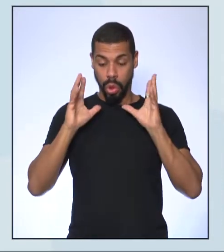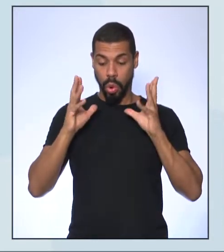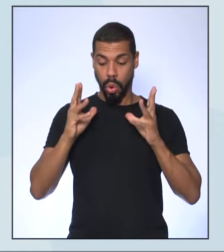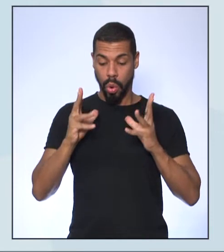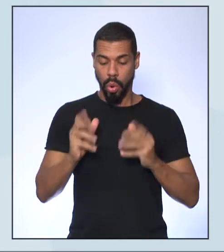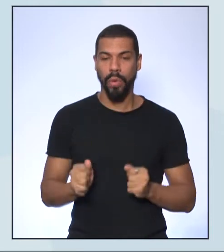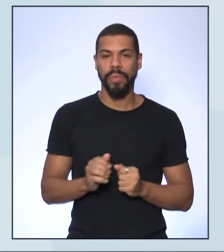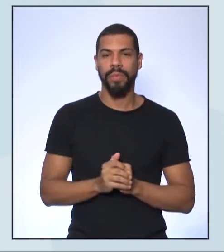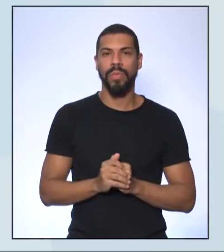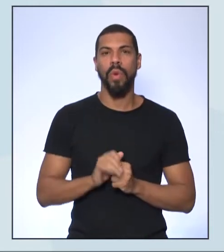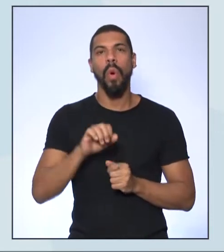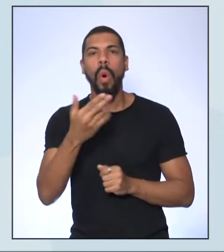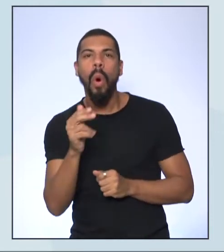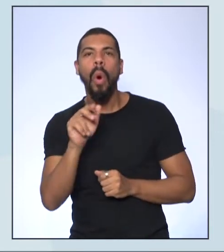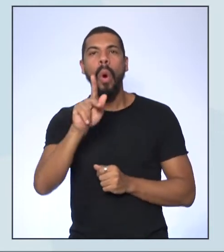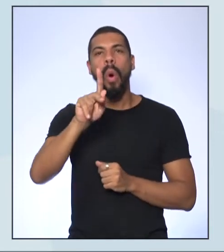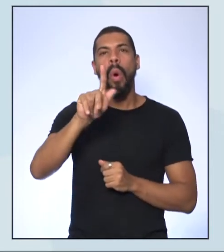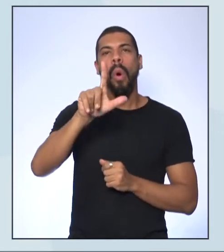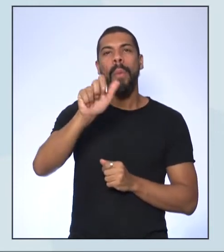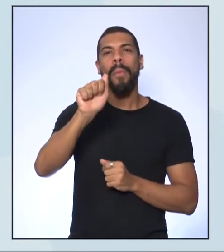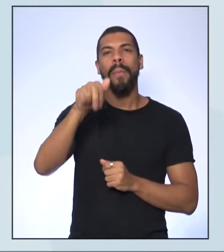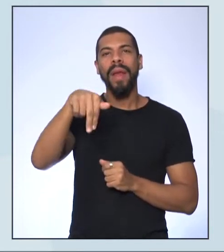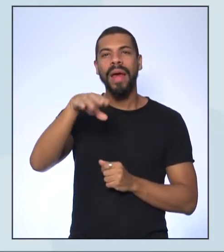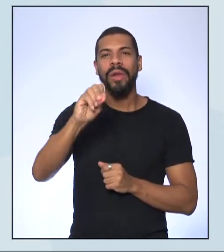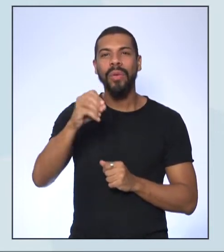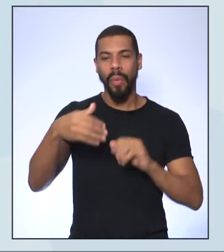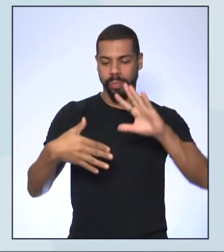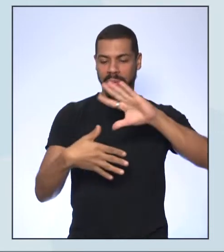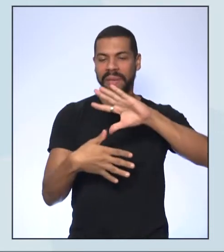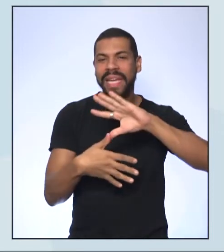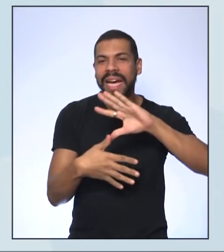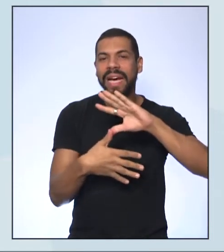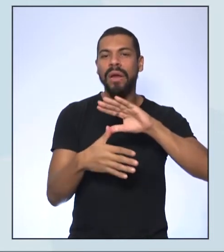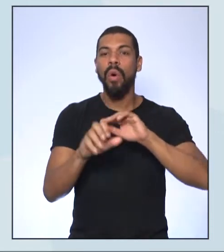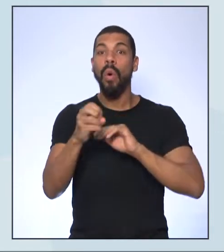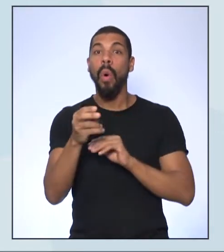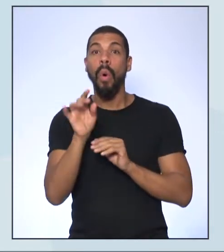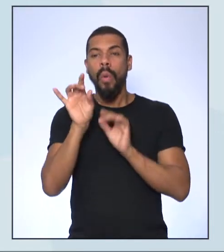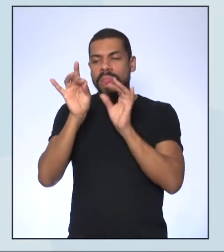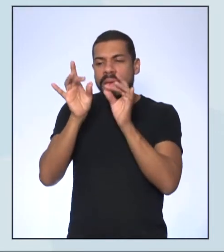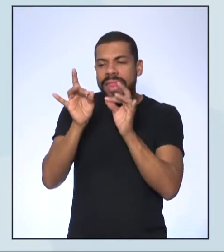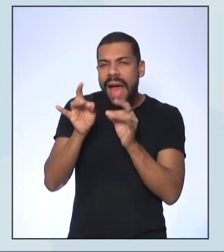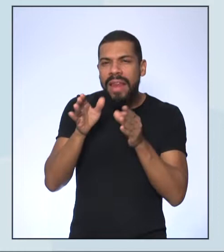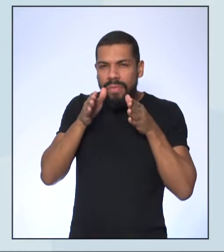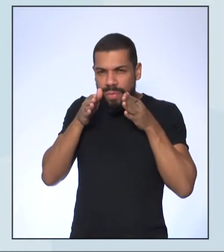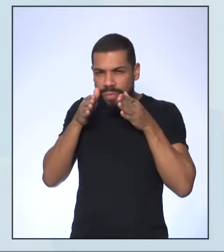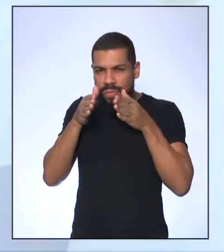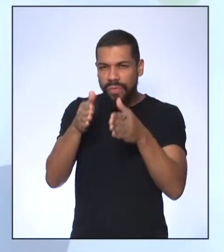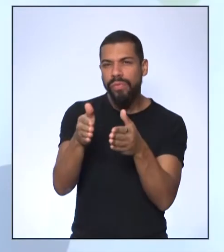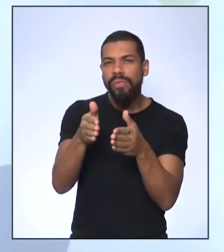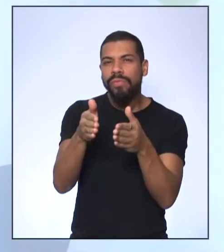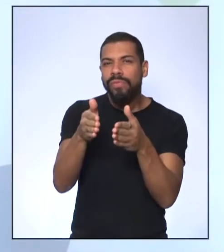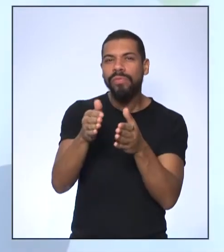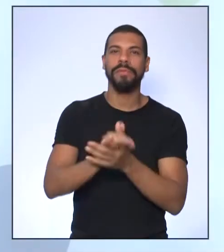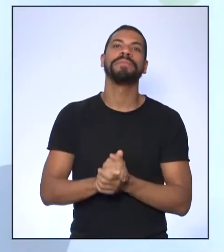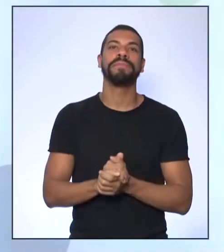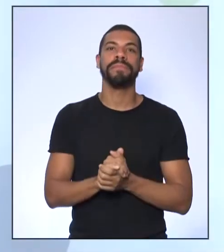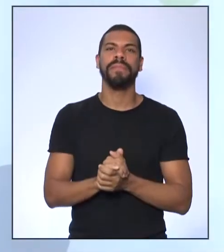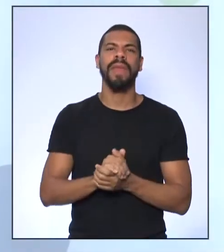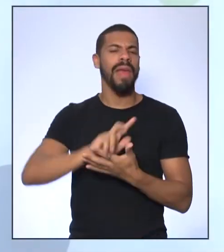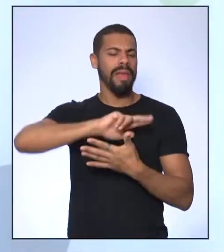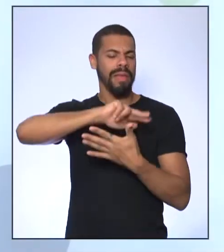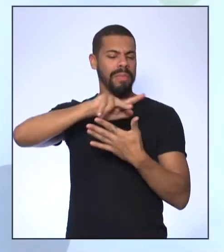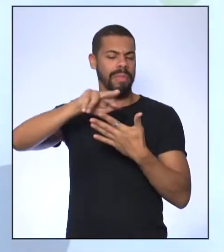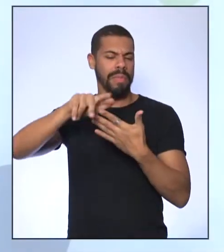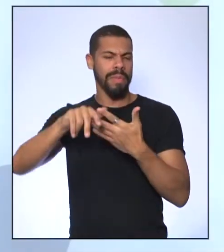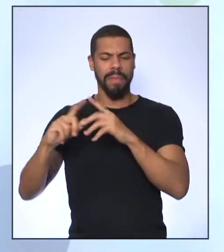plano americano. Você deve ter tirado fotos que o plano é o detalhe, que é o foco. Então a gente já utiliza essas imagens. Há diversos